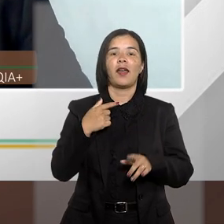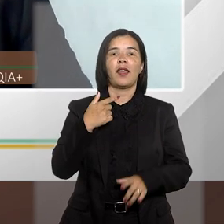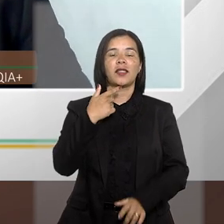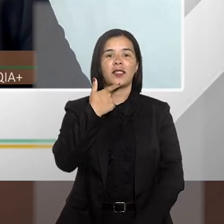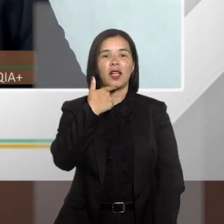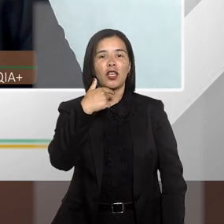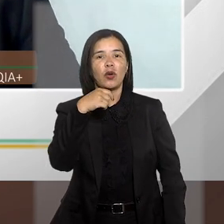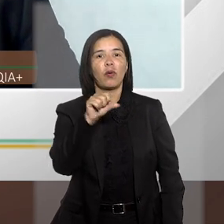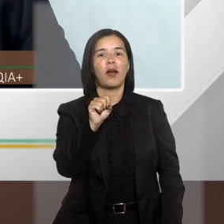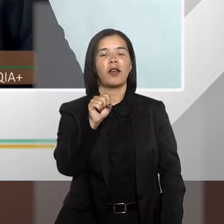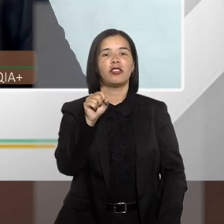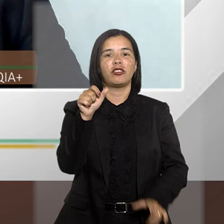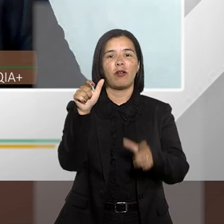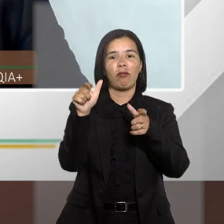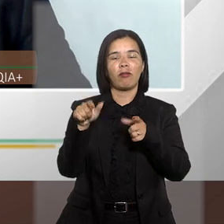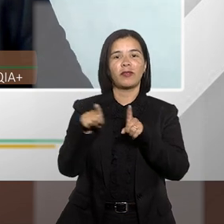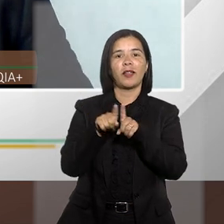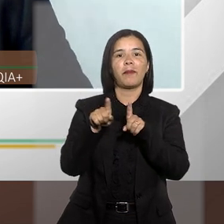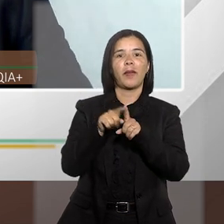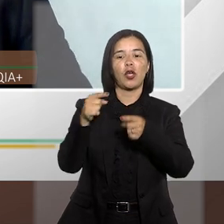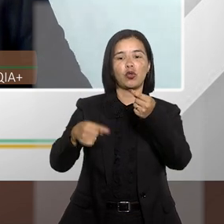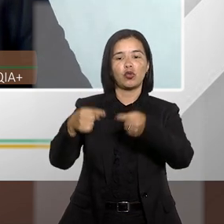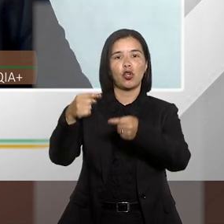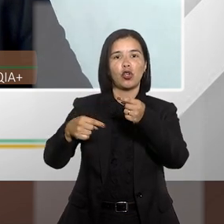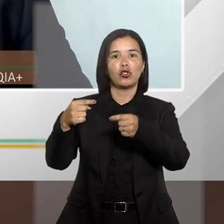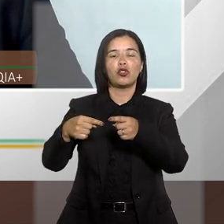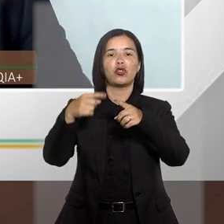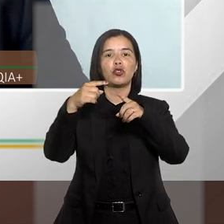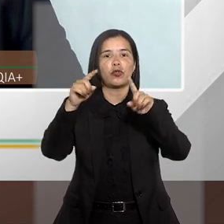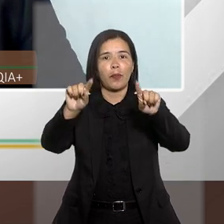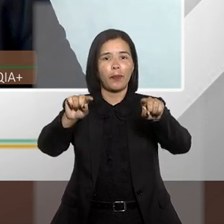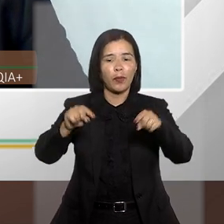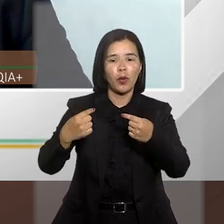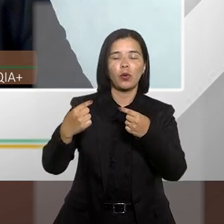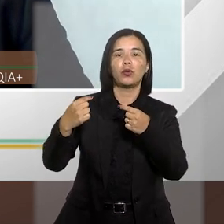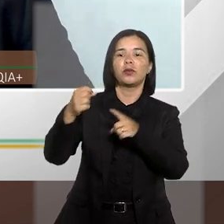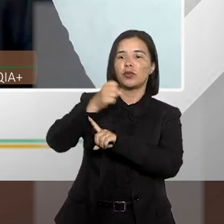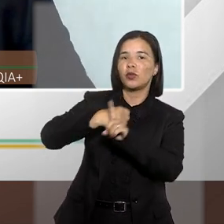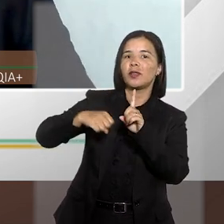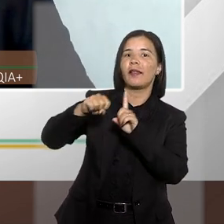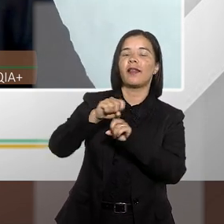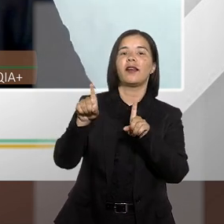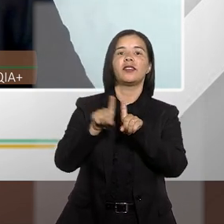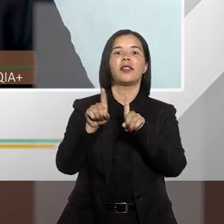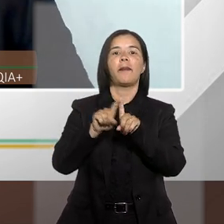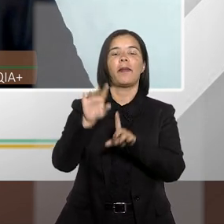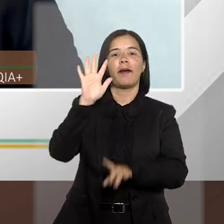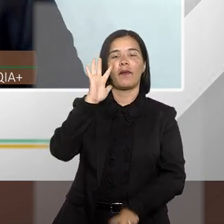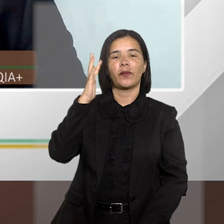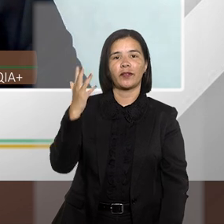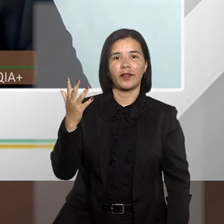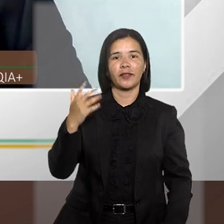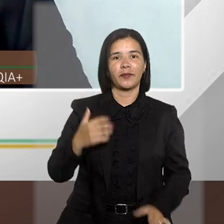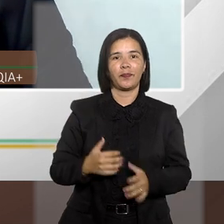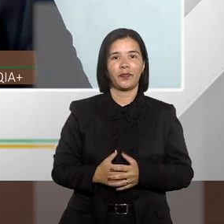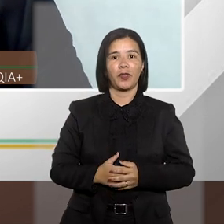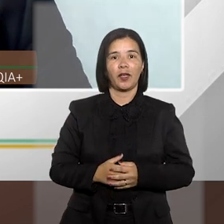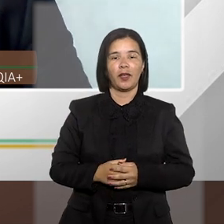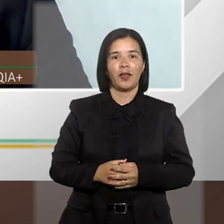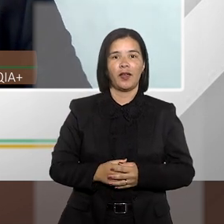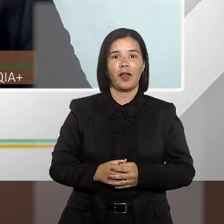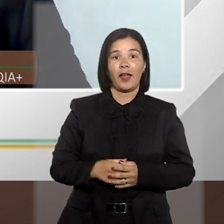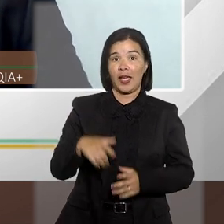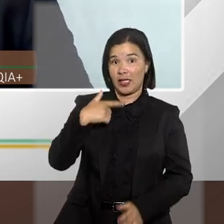linguagem também é um lugar em que acontecem disputas, é um lugar onde a sociedade também acontece, né? Então,